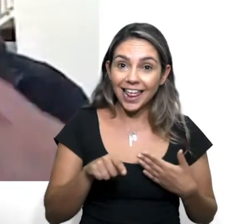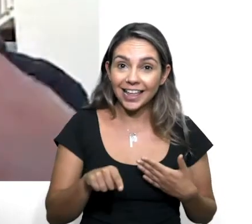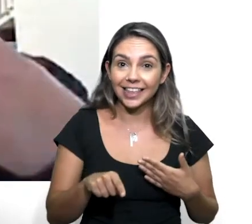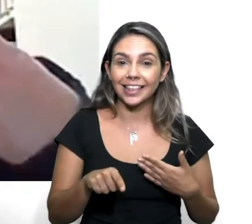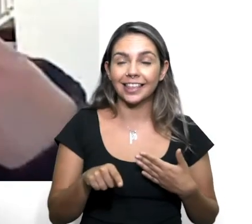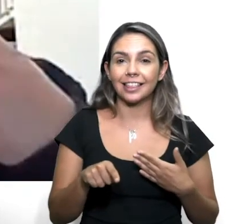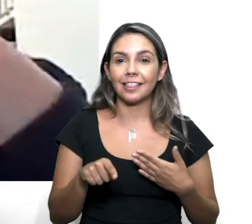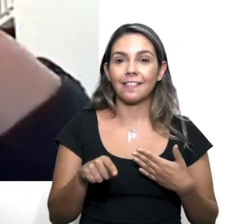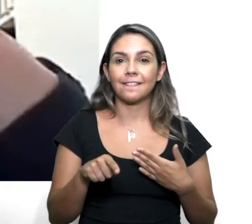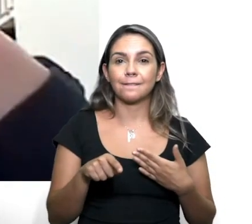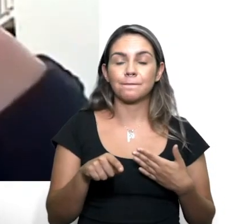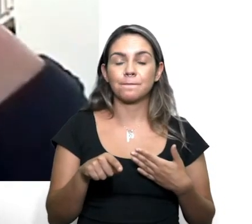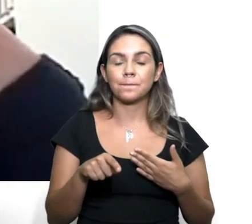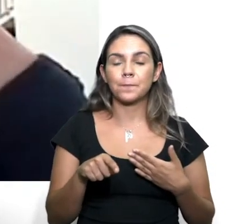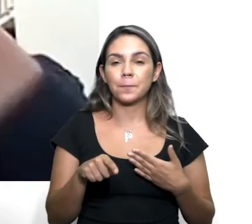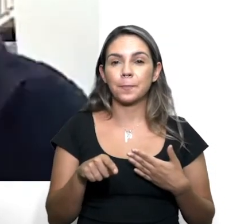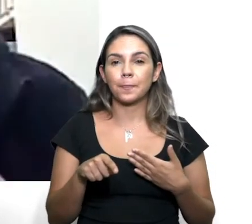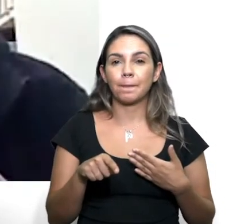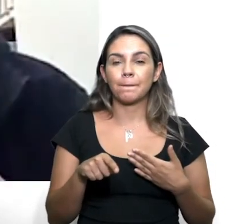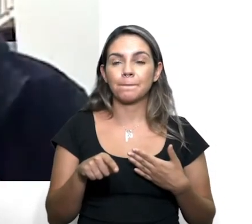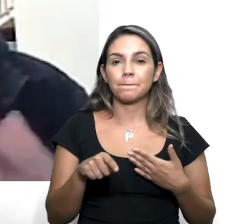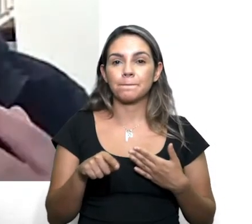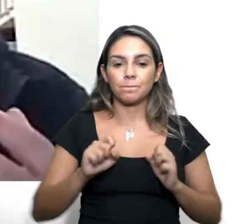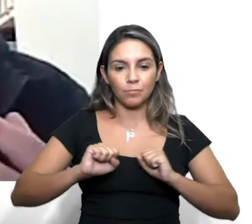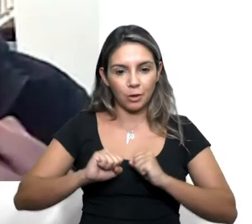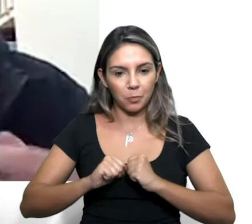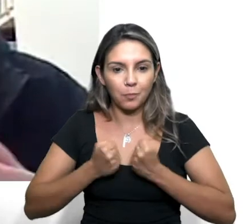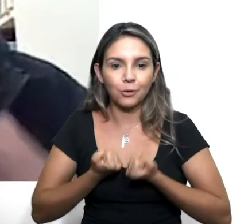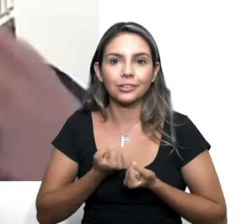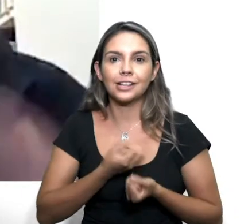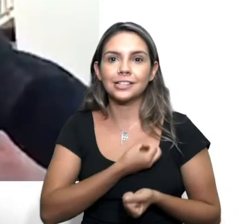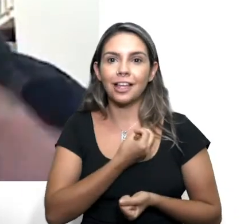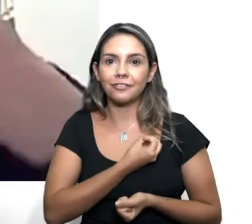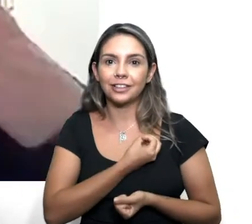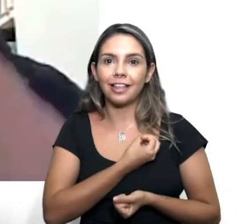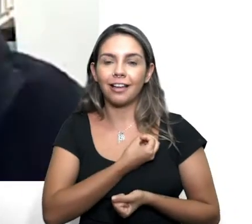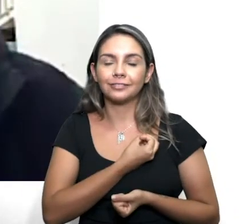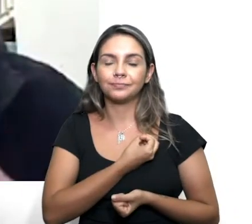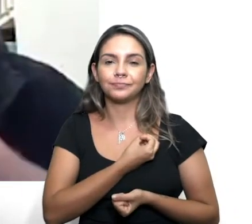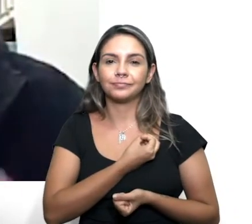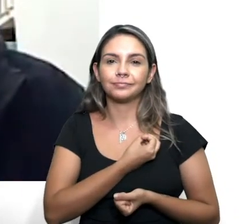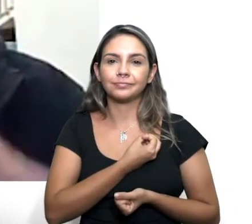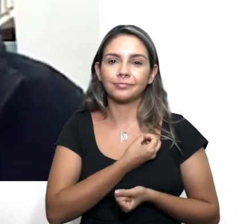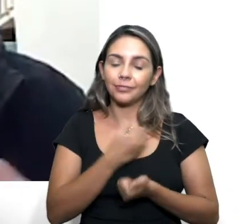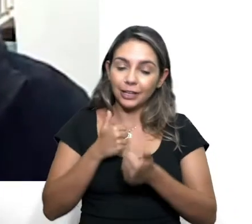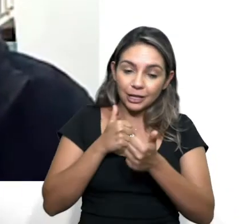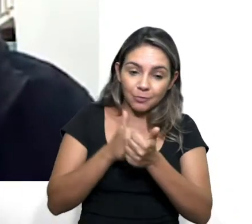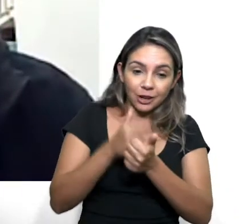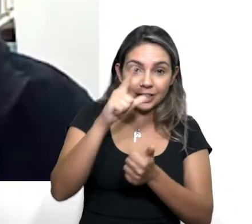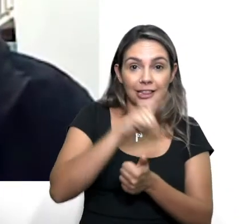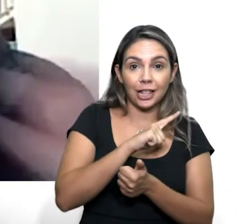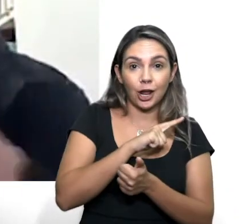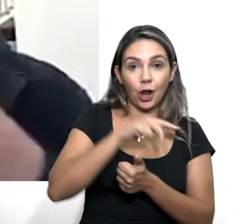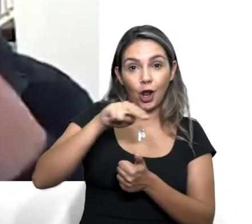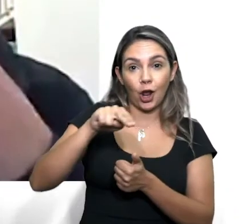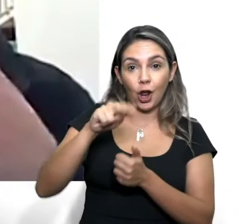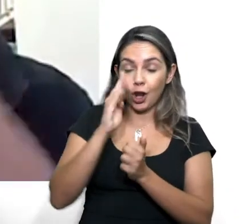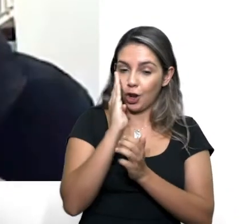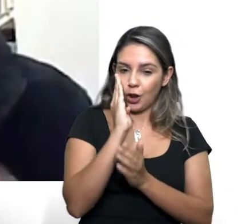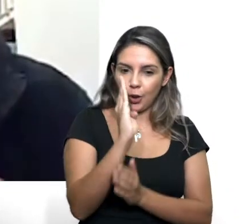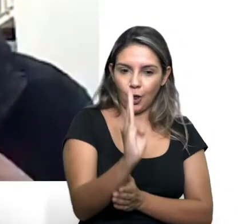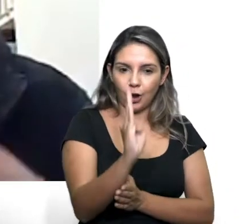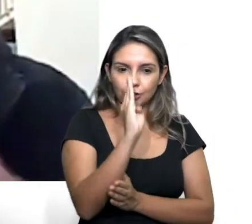eu, essa potência de vida, vem da proximidade que se teve com a morte.